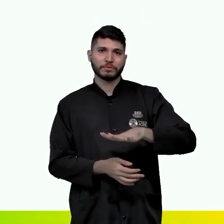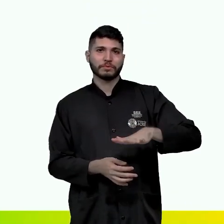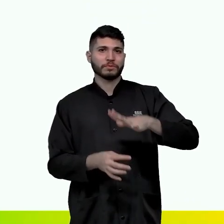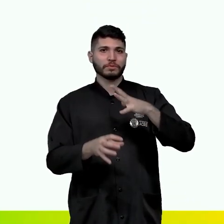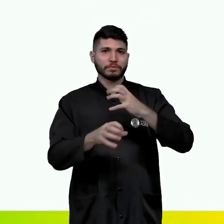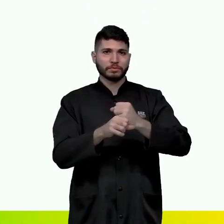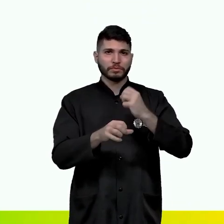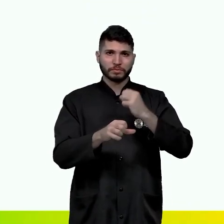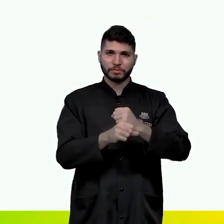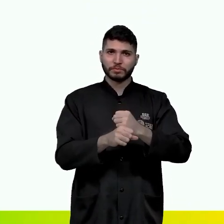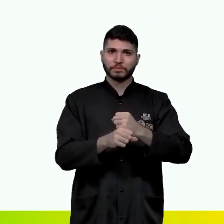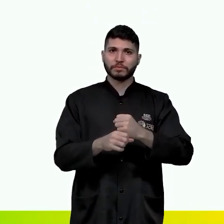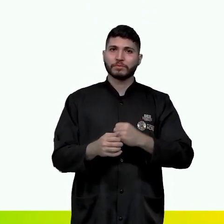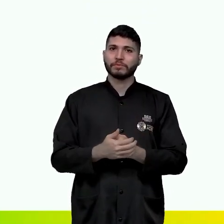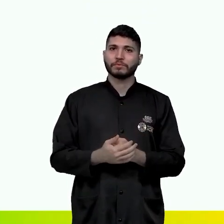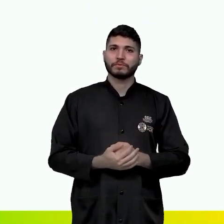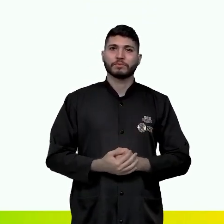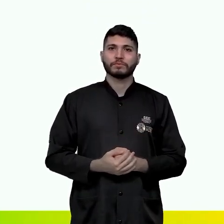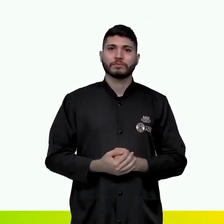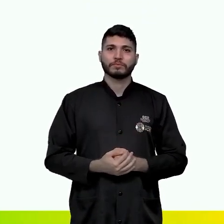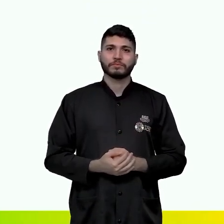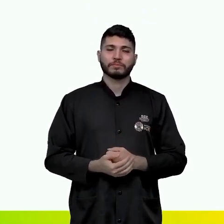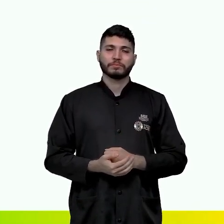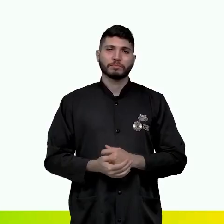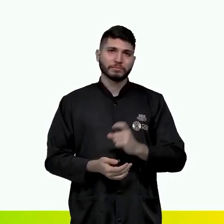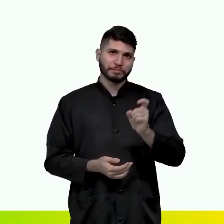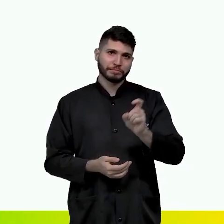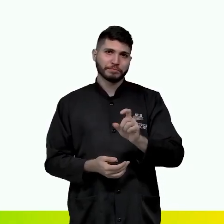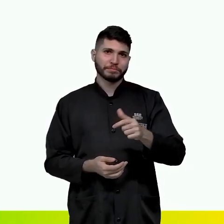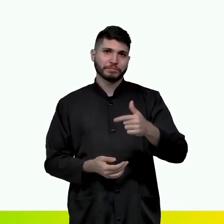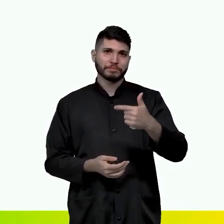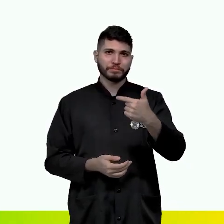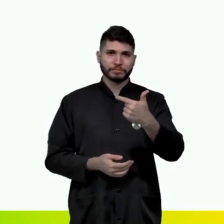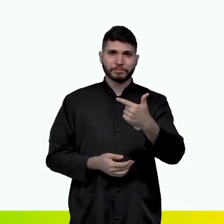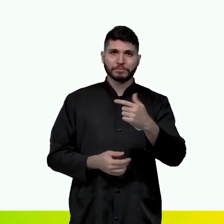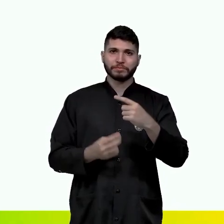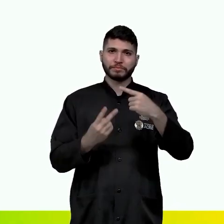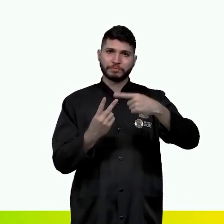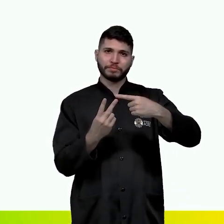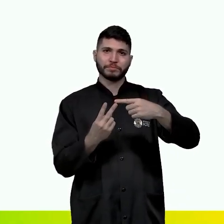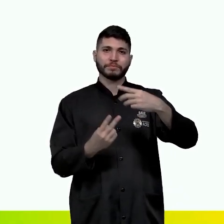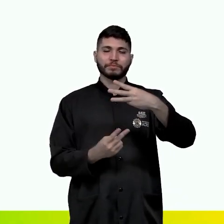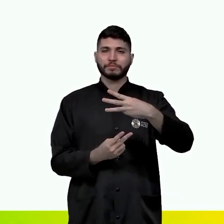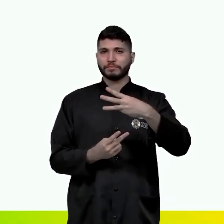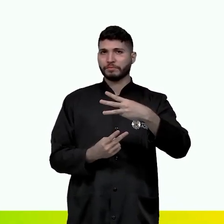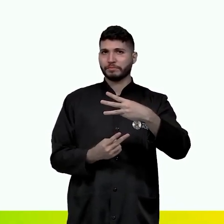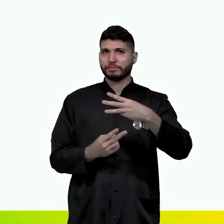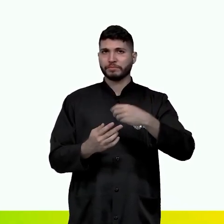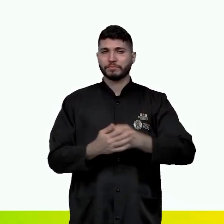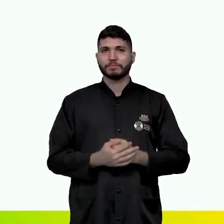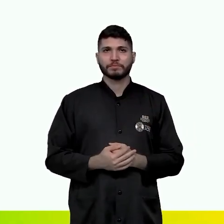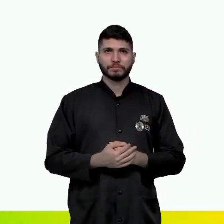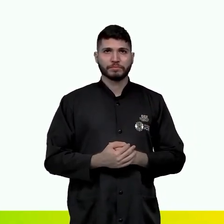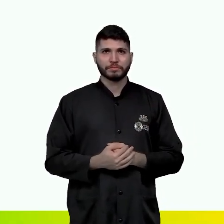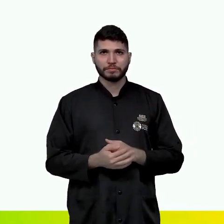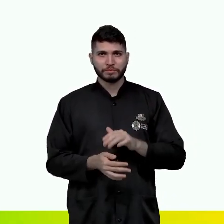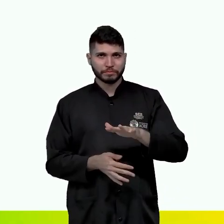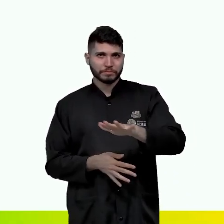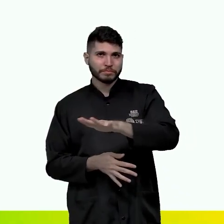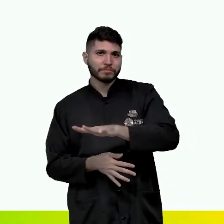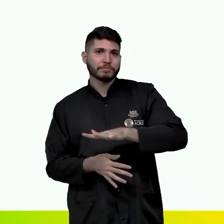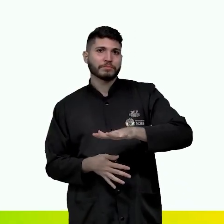ao quadrado, raiz de 3. Mais ainda, isso aqui é uma função quadrática. Então, a área é uma função desse